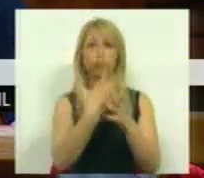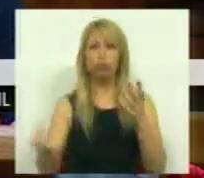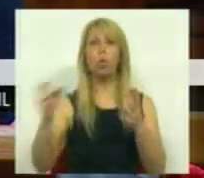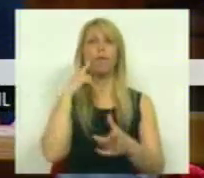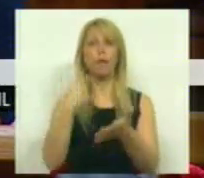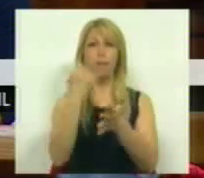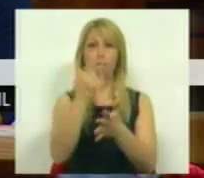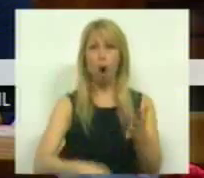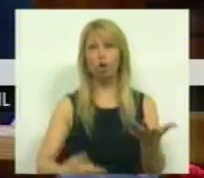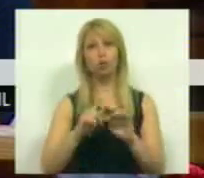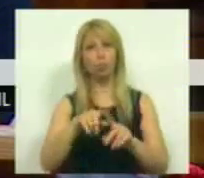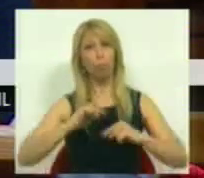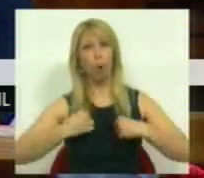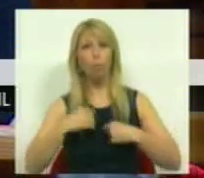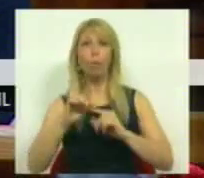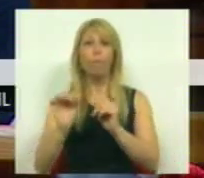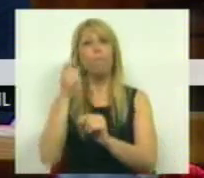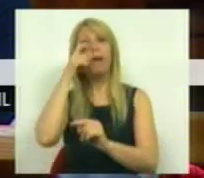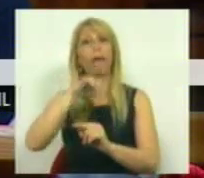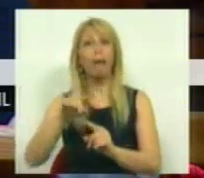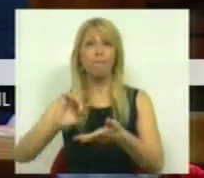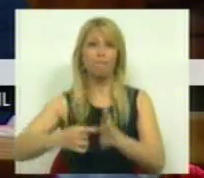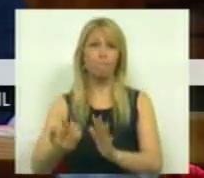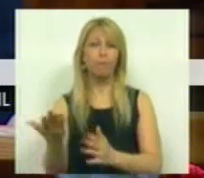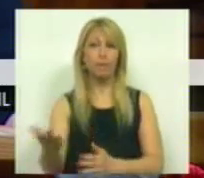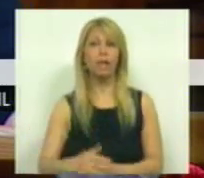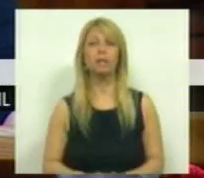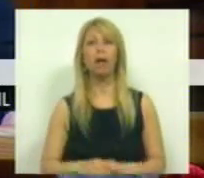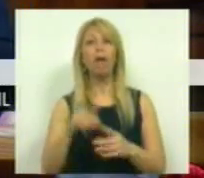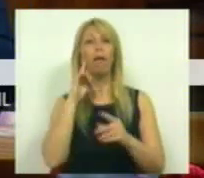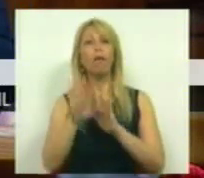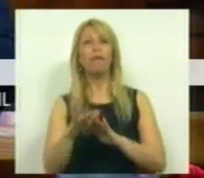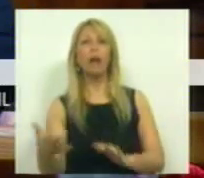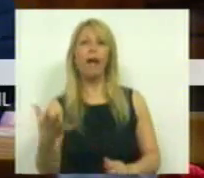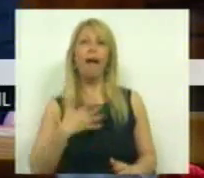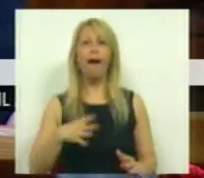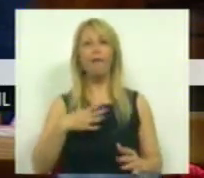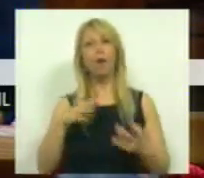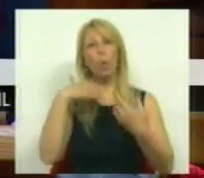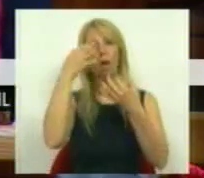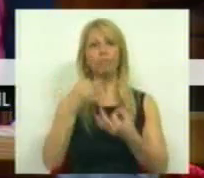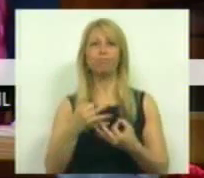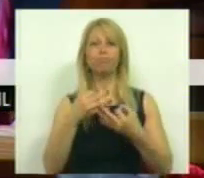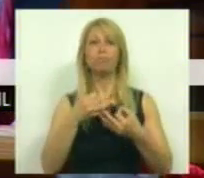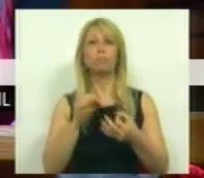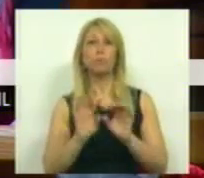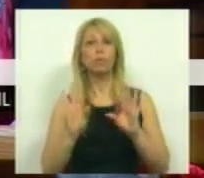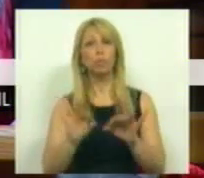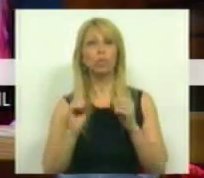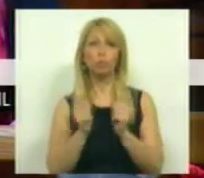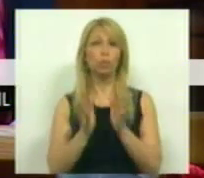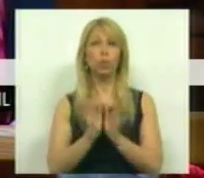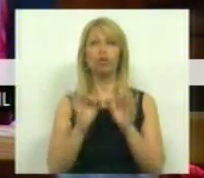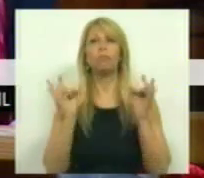quem precisa. A ideologia da direita, que procura colonizar o senso comum, afirmando que os pobres, os doentes e